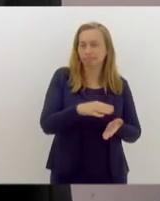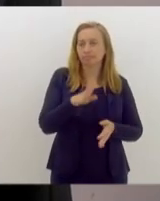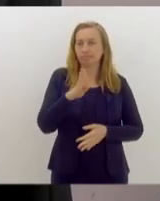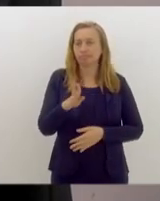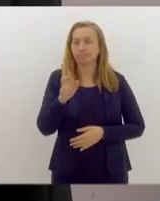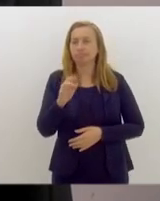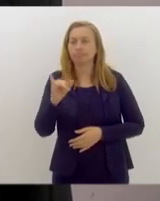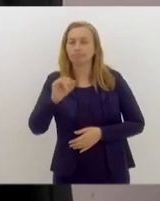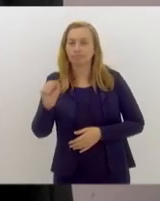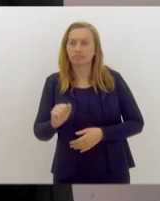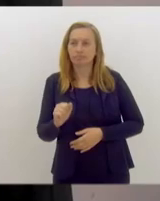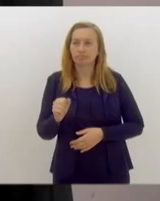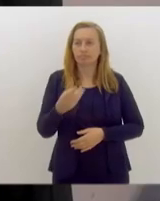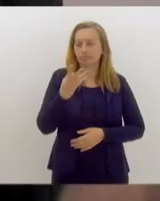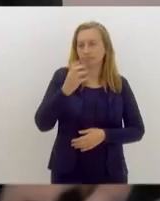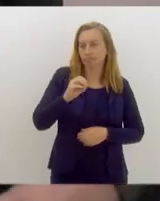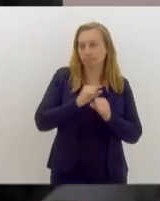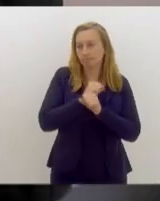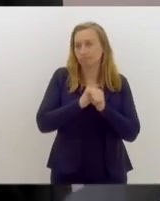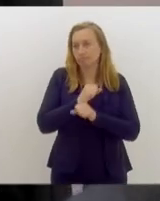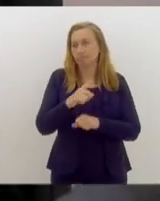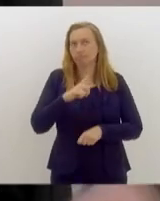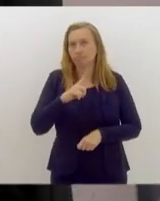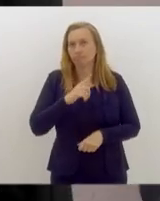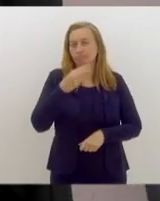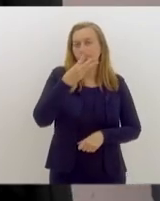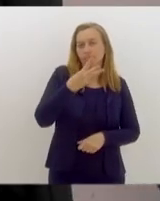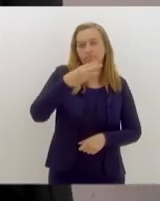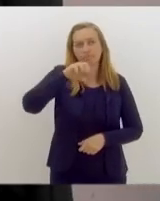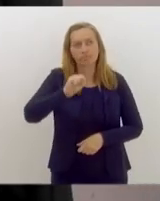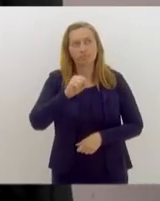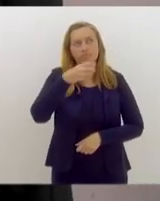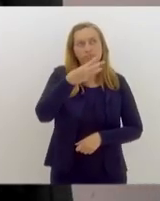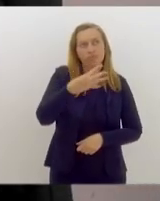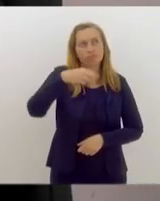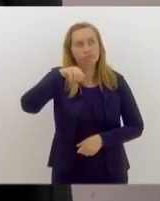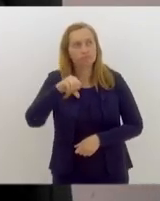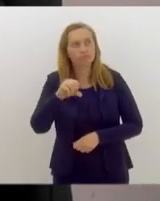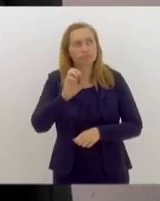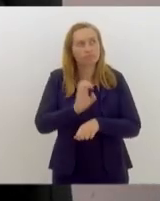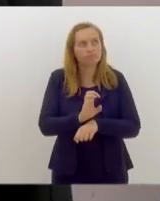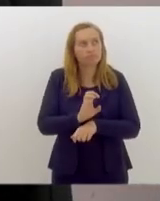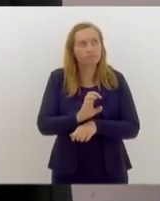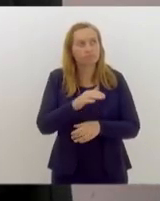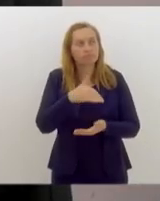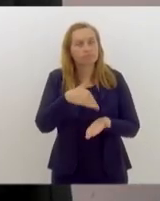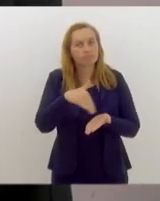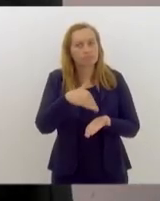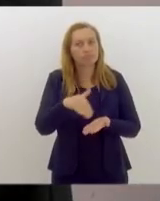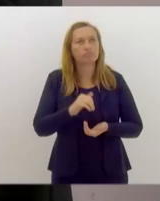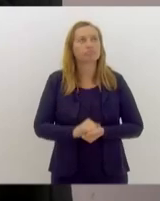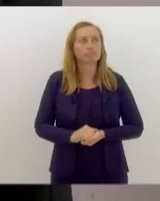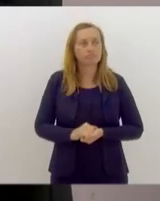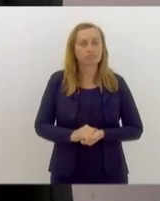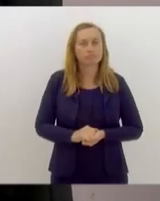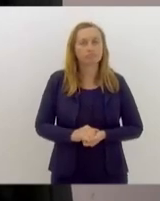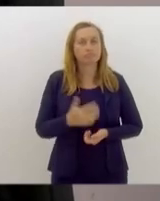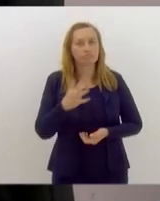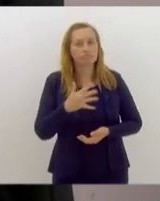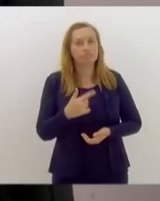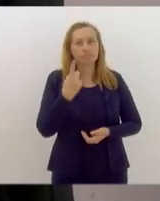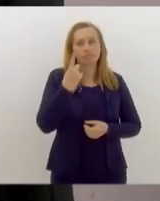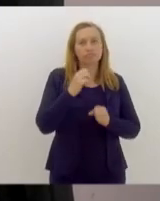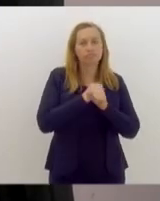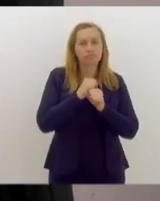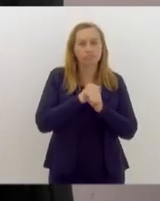40 anos, o Rio de Janeiro teve 38 ou 39 Secretário de Estado de Educação desde então. Então, a média é de aproximadamente um por